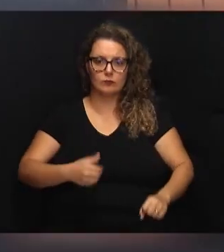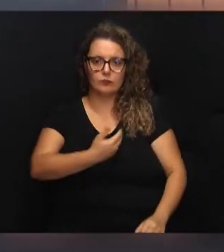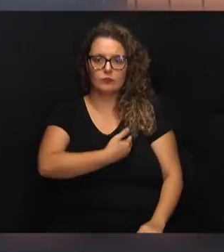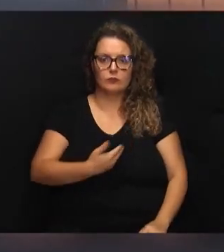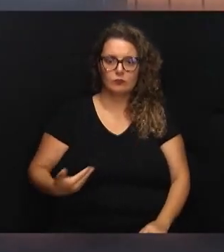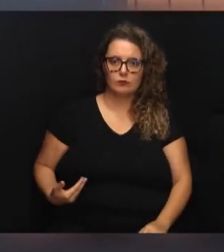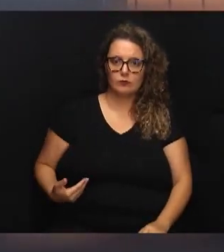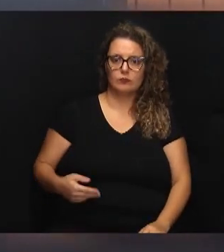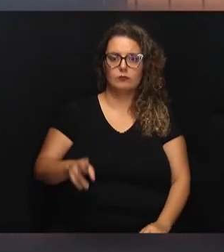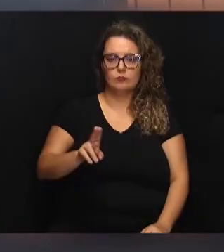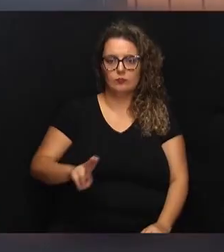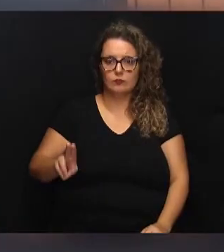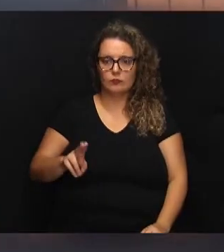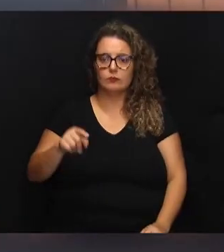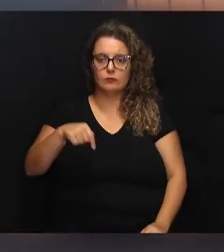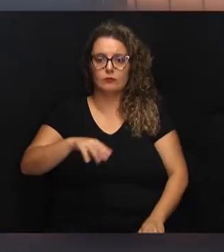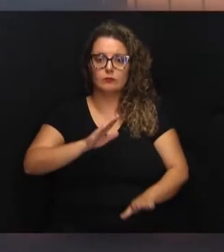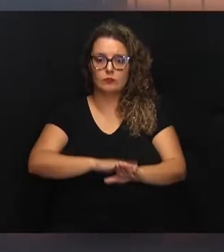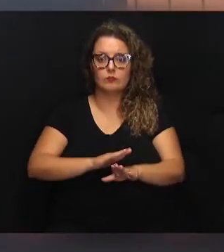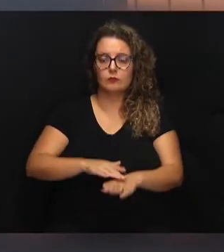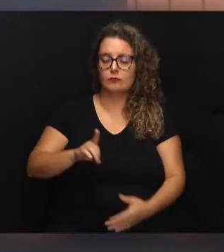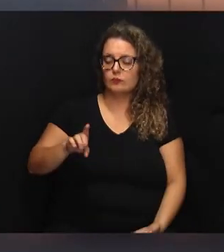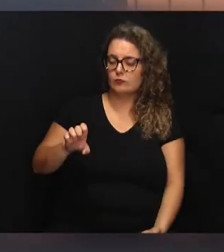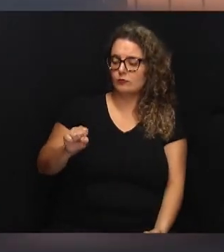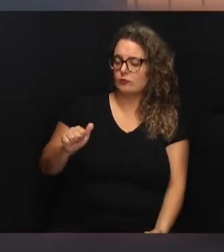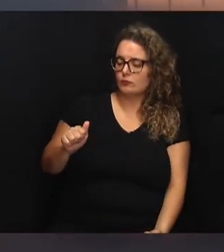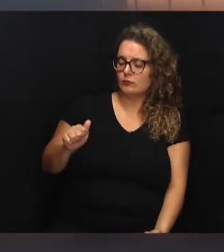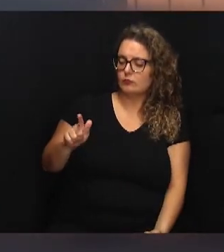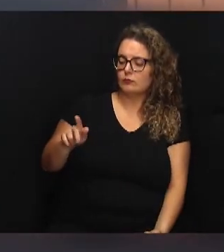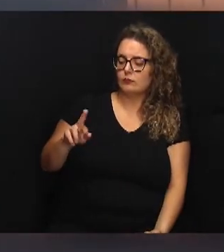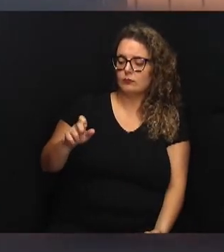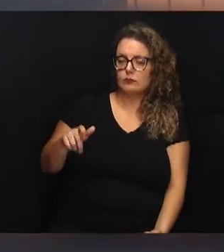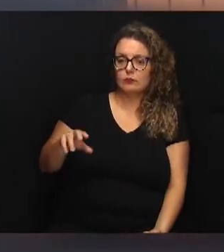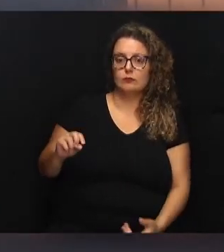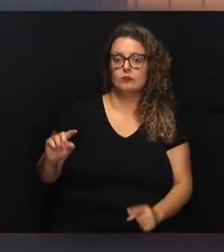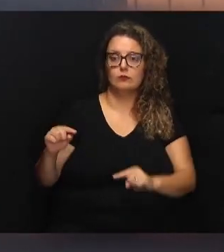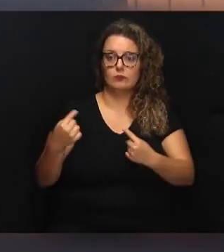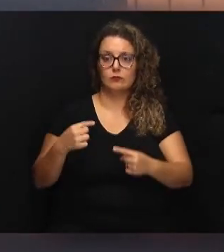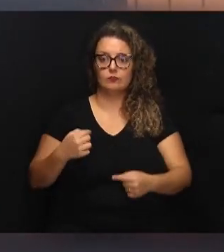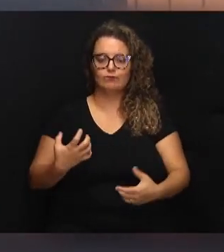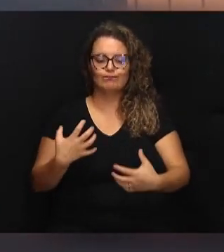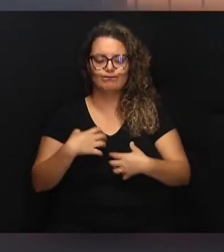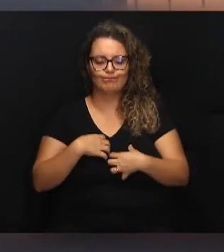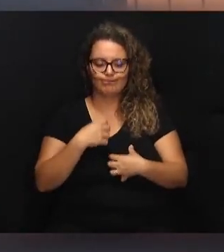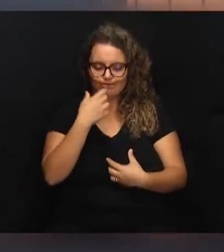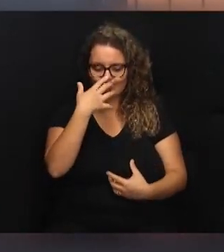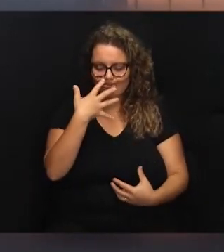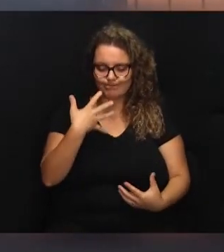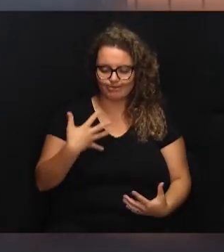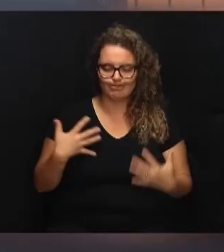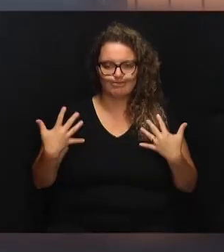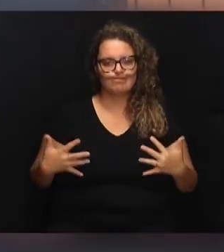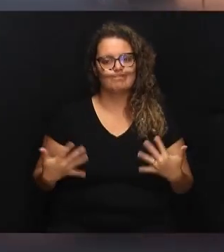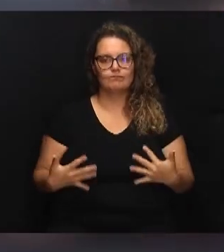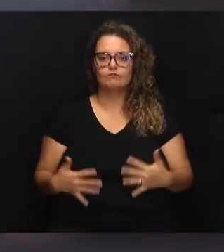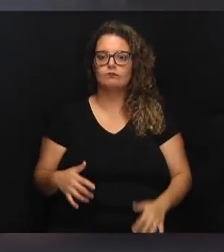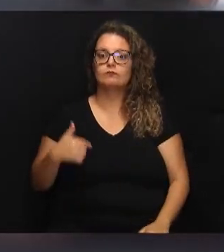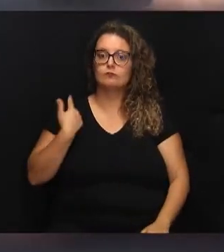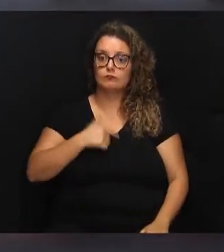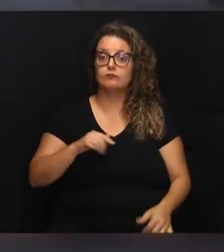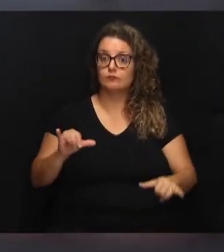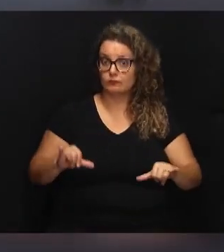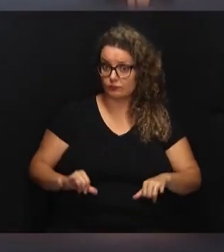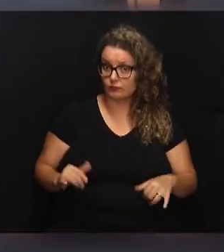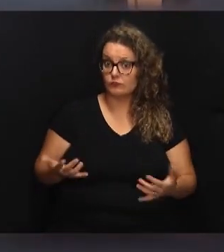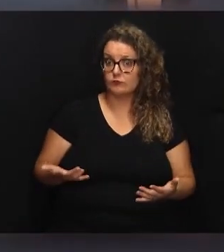universitário. Este é um ato de desagravo porque nós fomos atacados e ofendidos. Os ataques que nós sofremos,